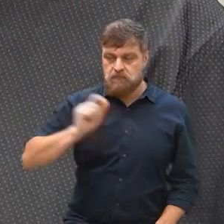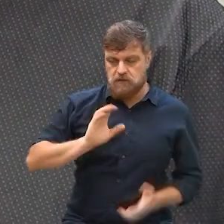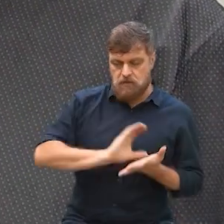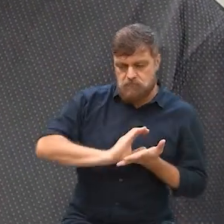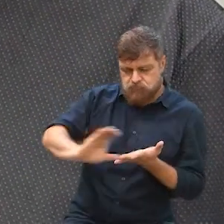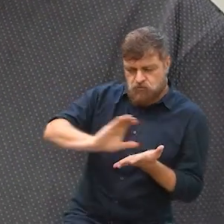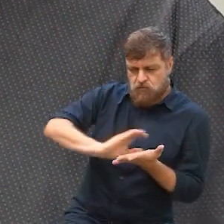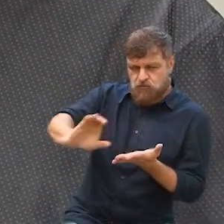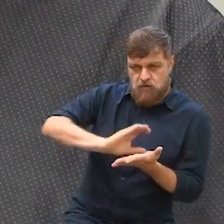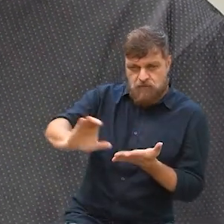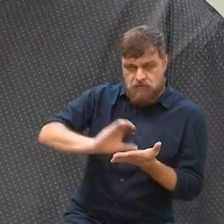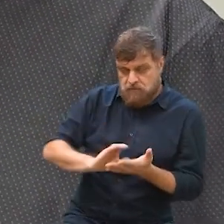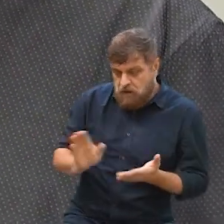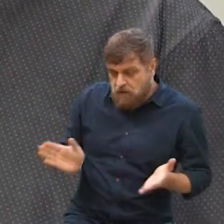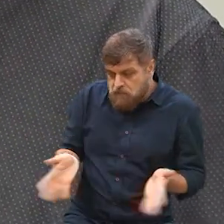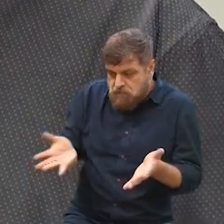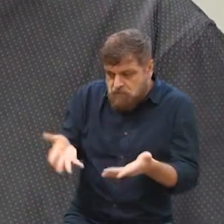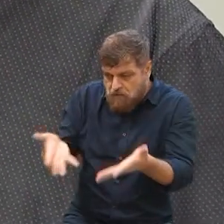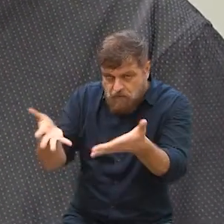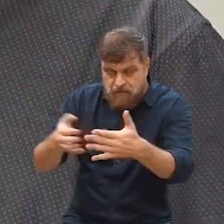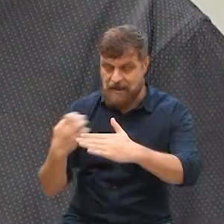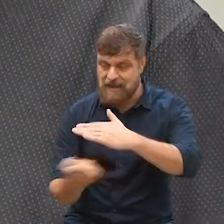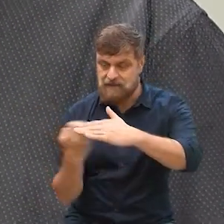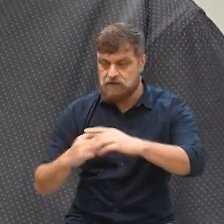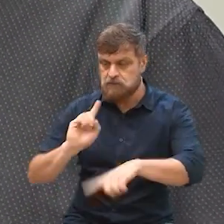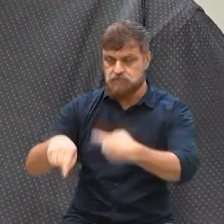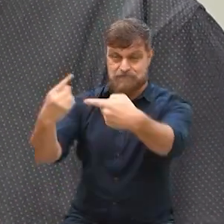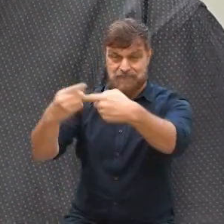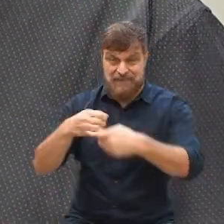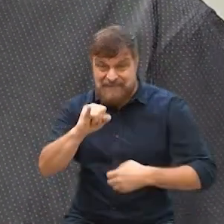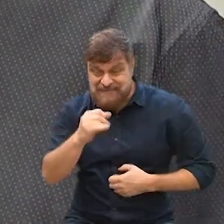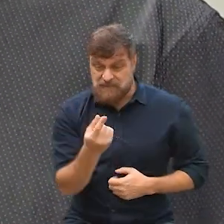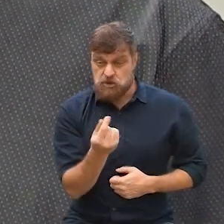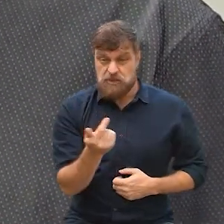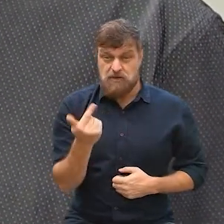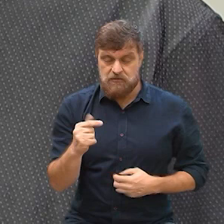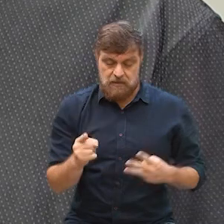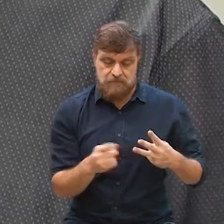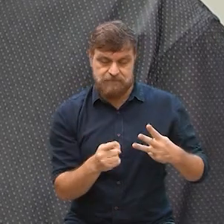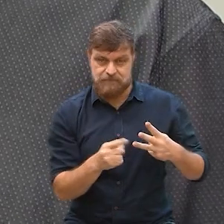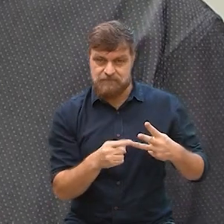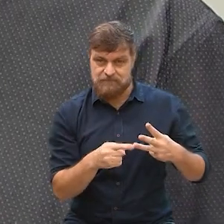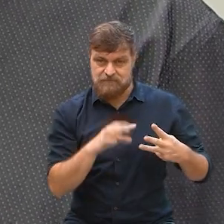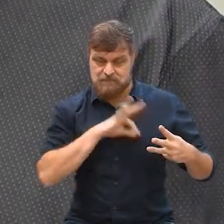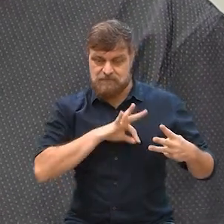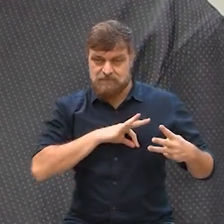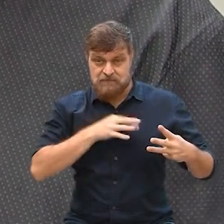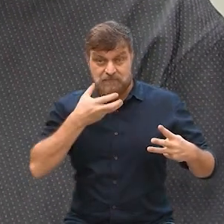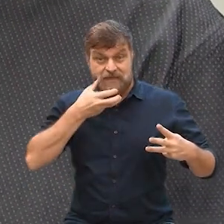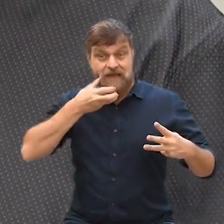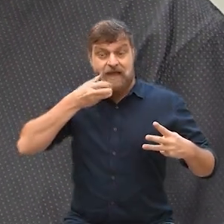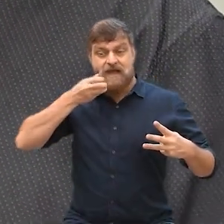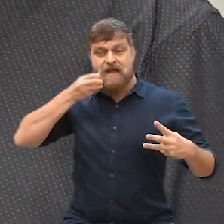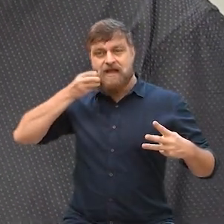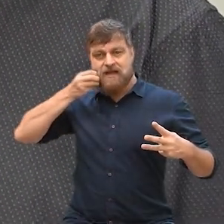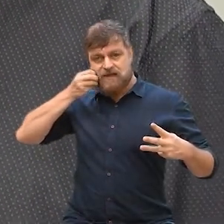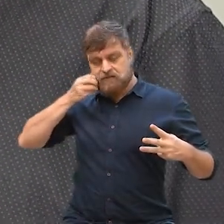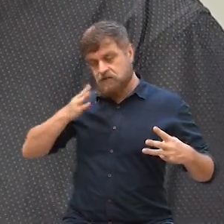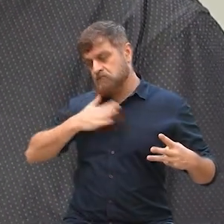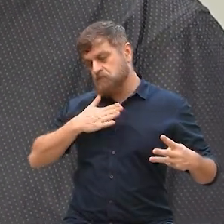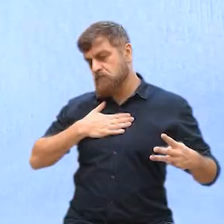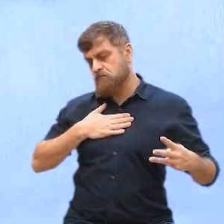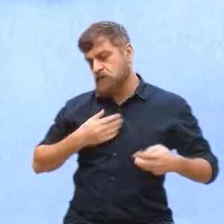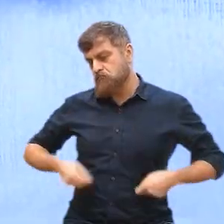próprio negócio porque ele acelera o crescimento da atividade. Se não, 1/3 pelo menos é recomendável que ele tire para os seus